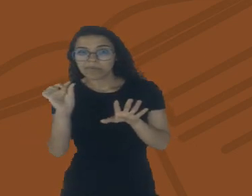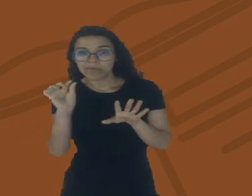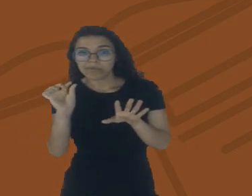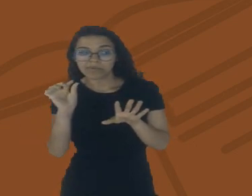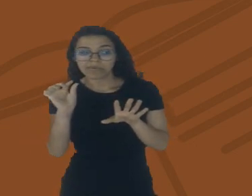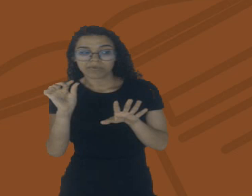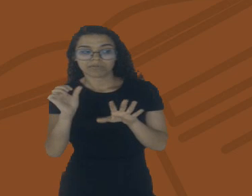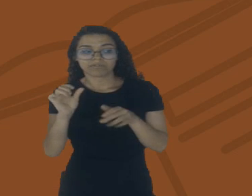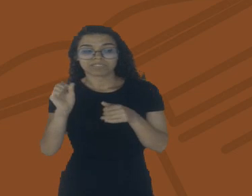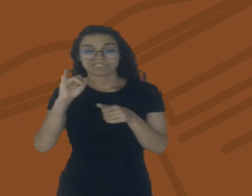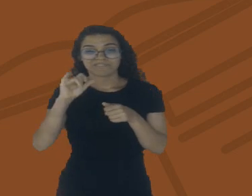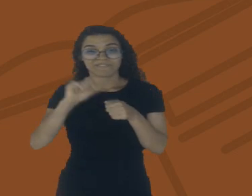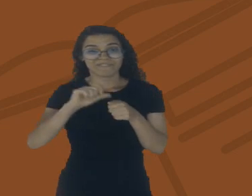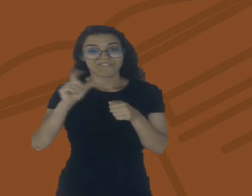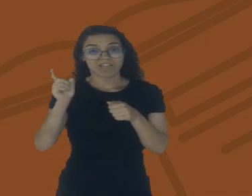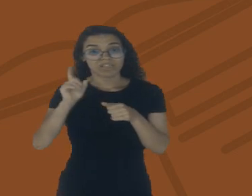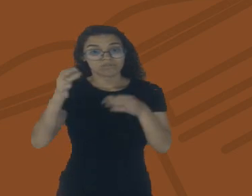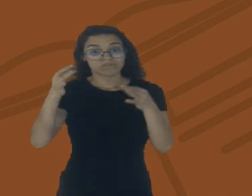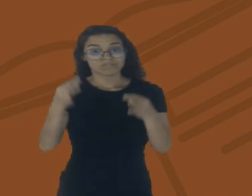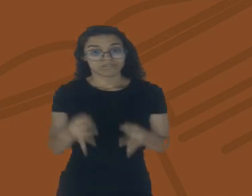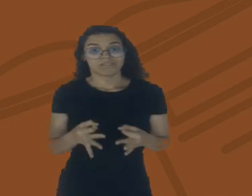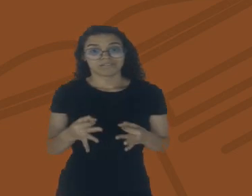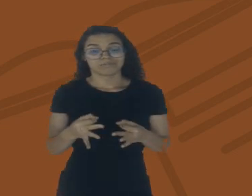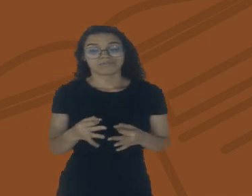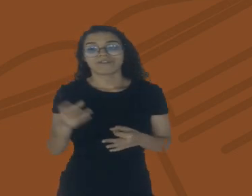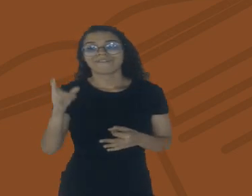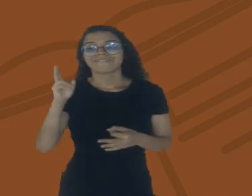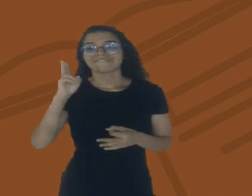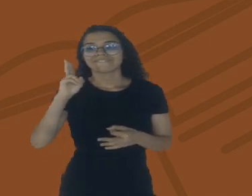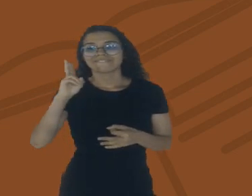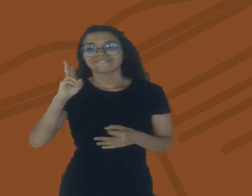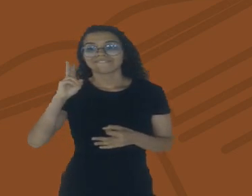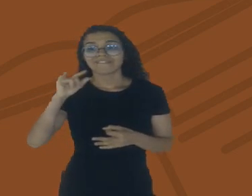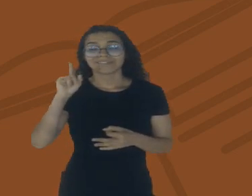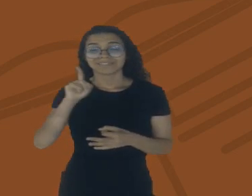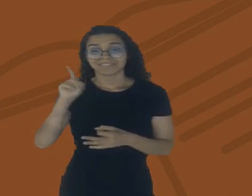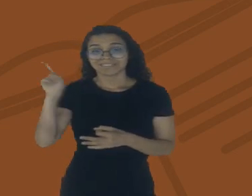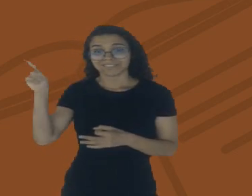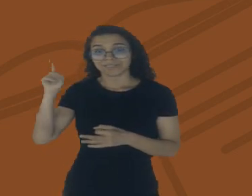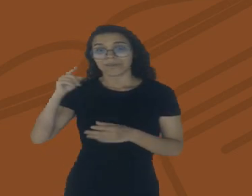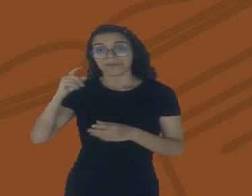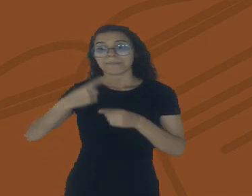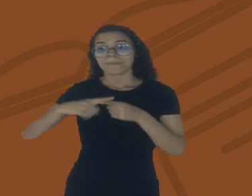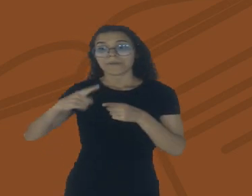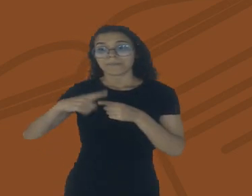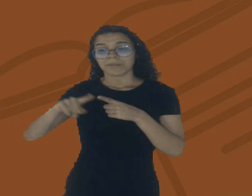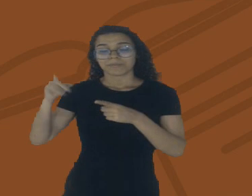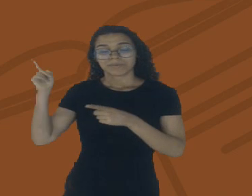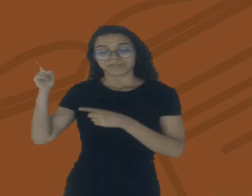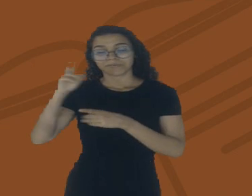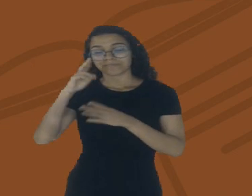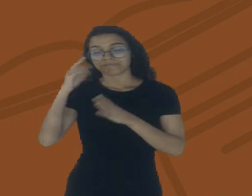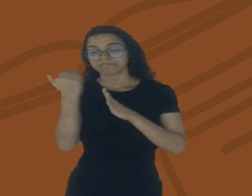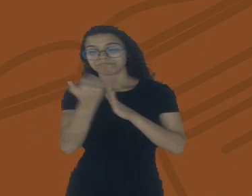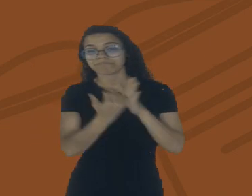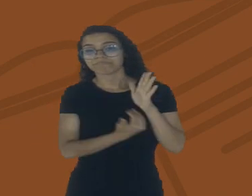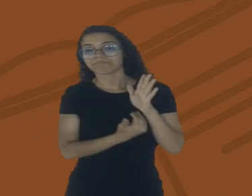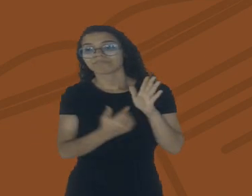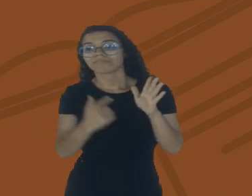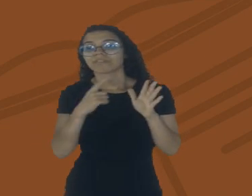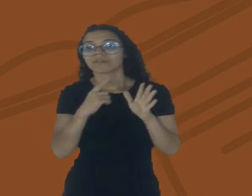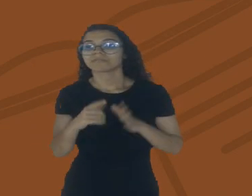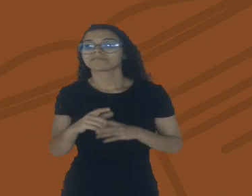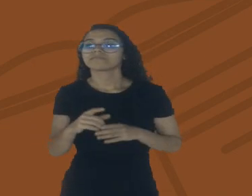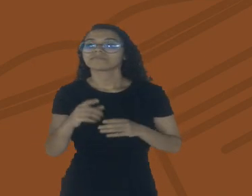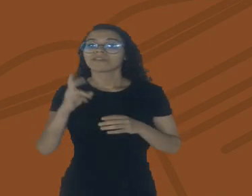realiza ele da forma que tem que ser feita, a gente vai desenvolver todas essas questões aí que